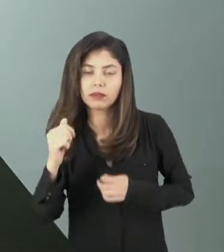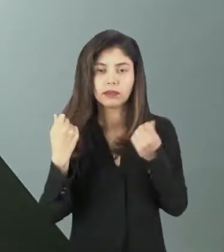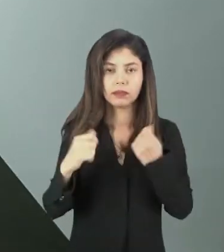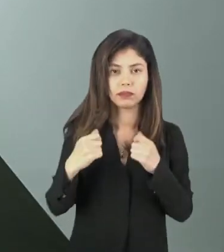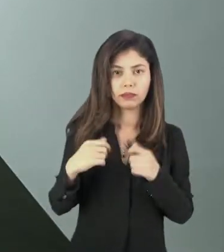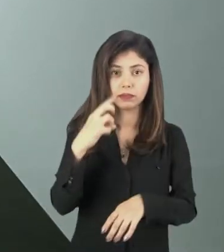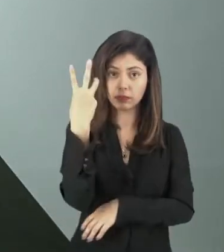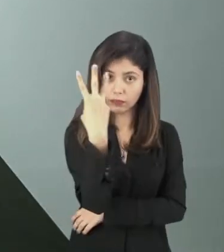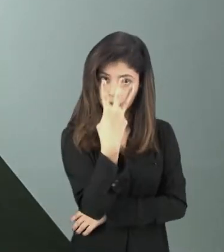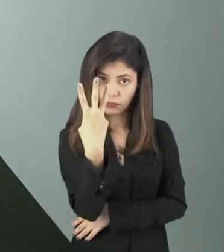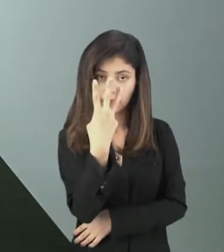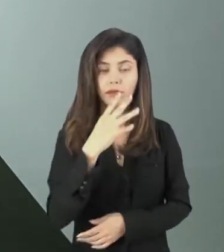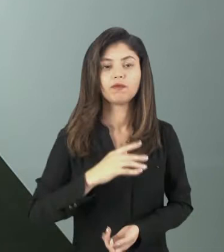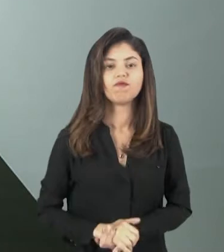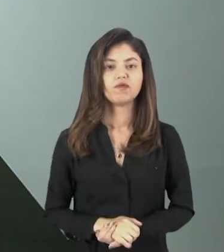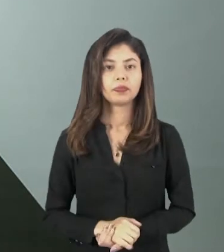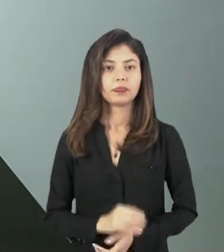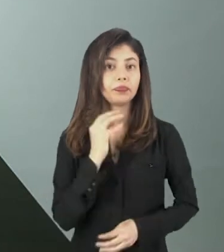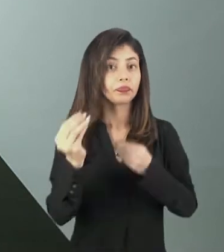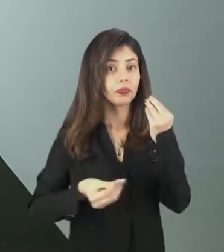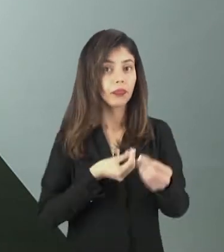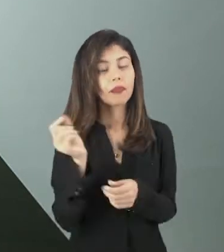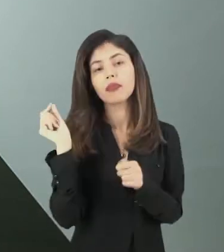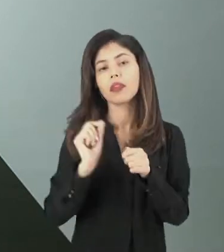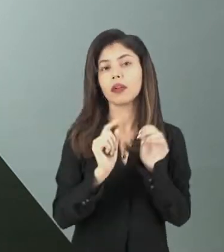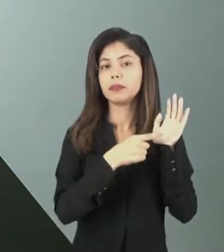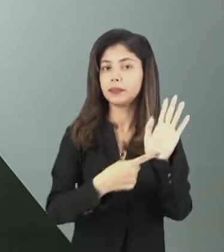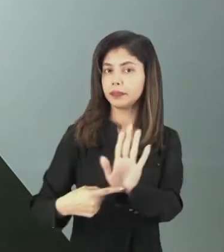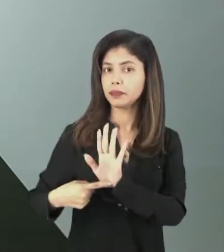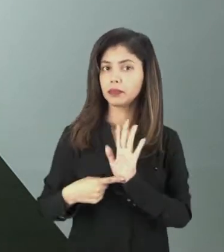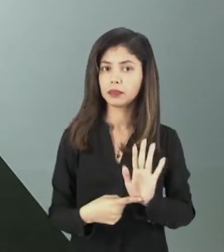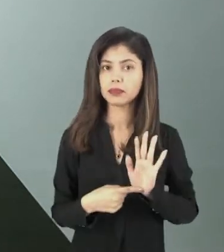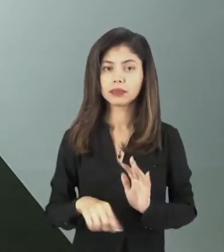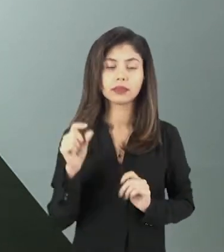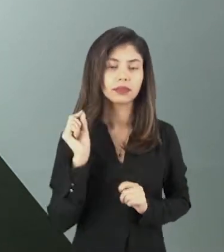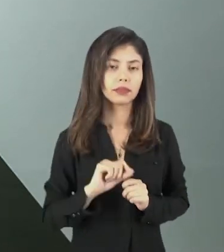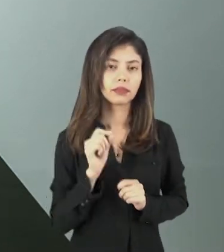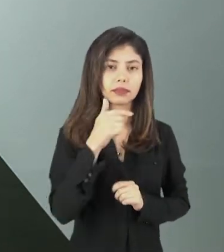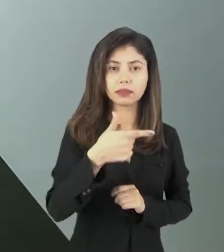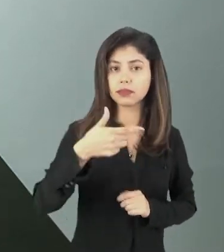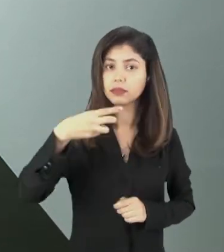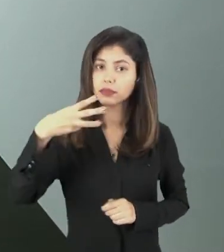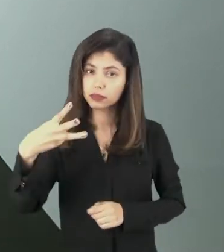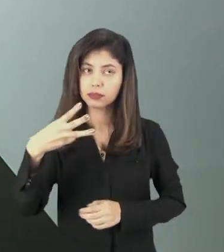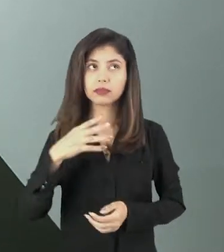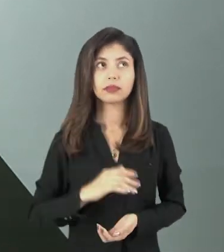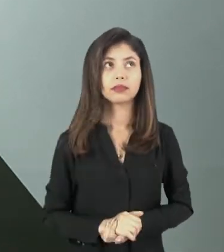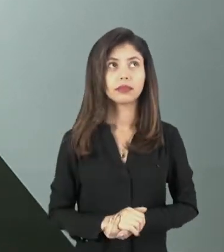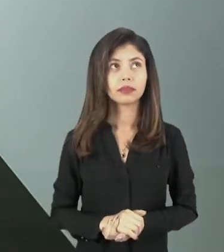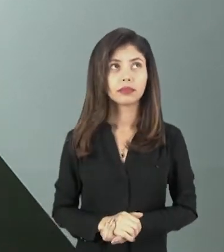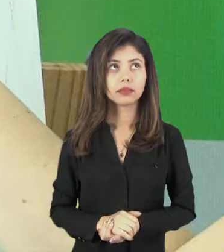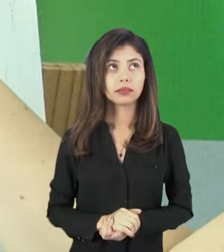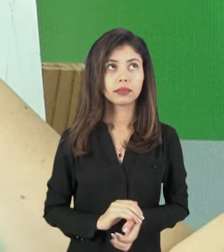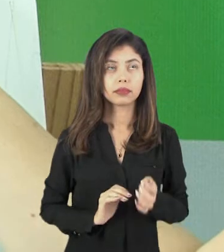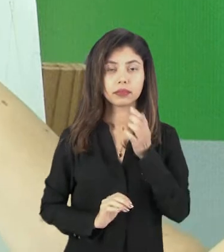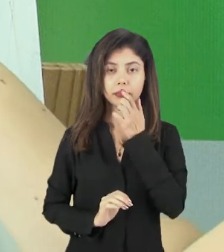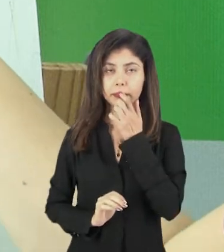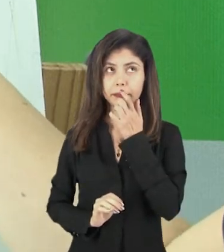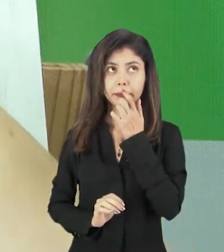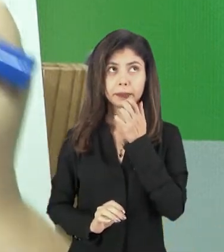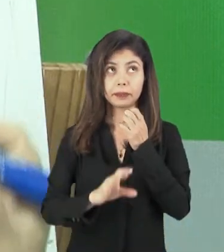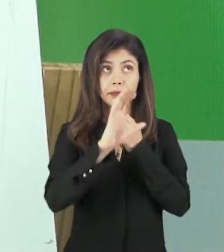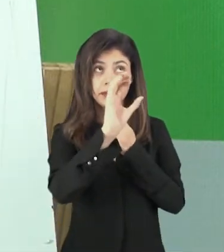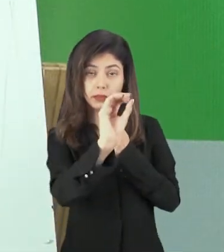também precisa ter três algarismos Então como que eu vou representar eu vou fazer o 23 e vou